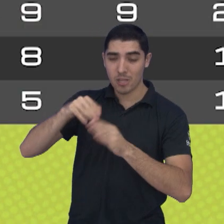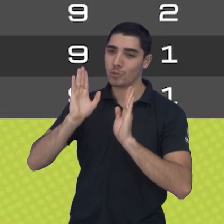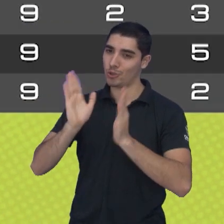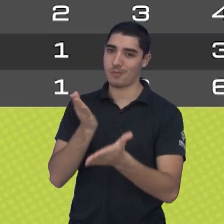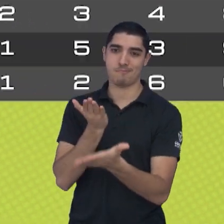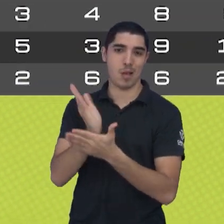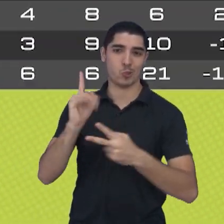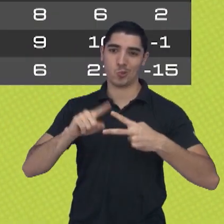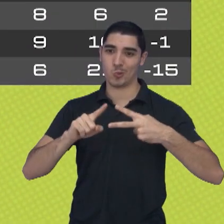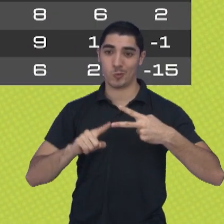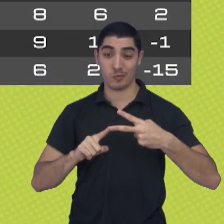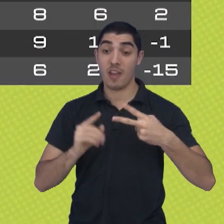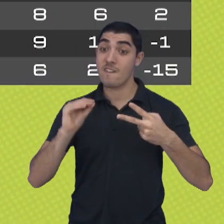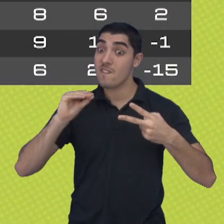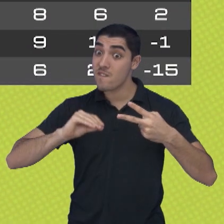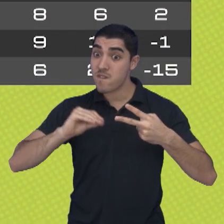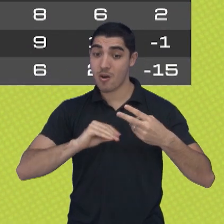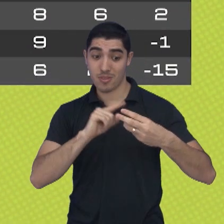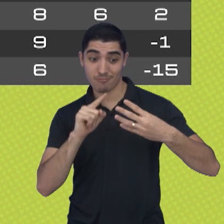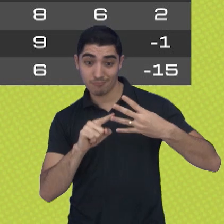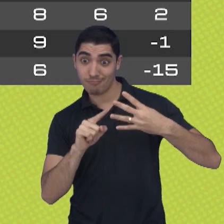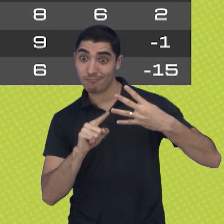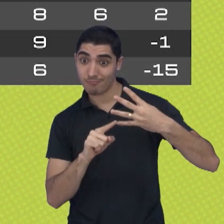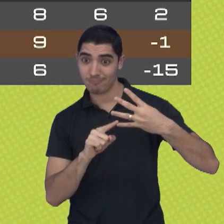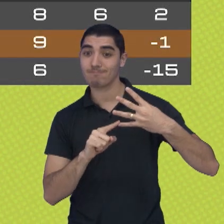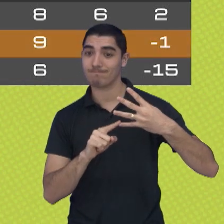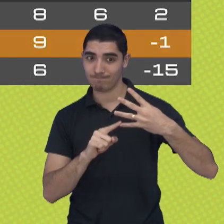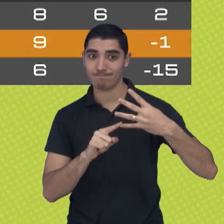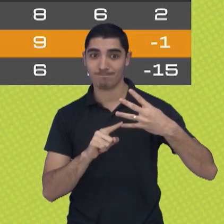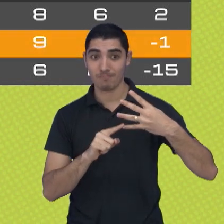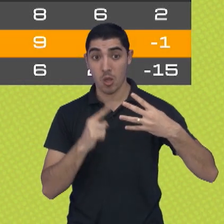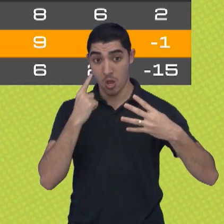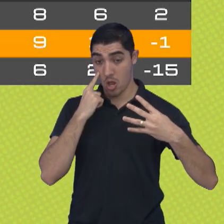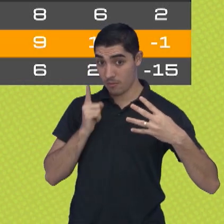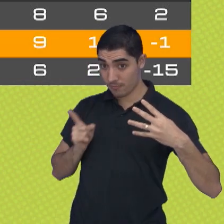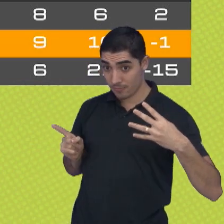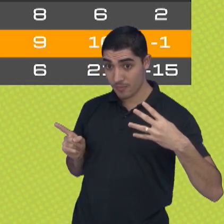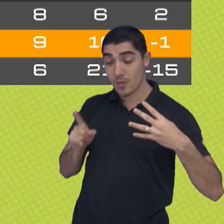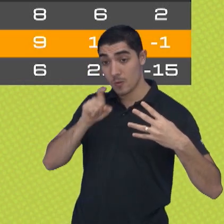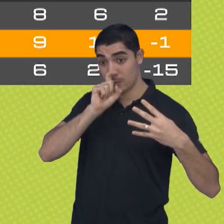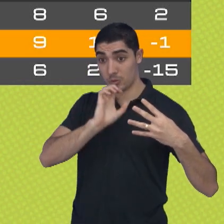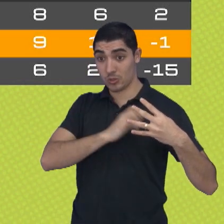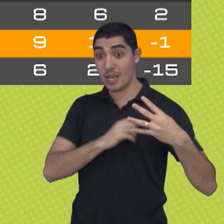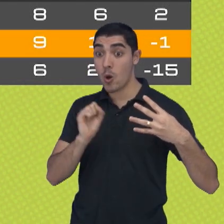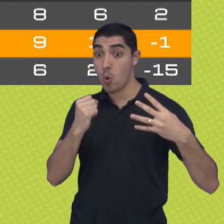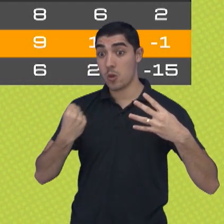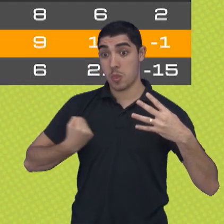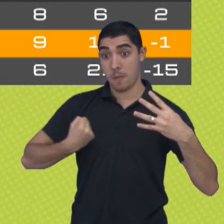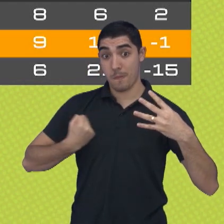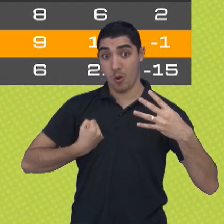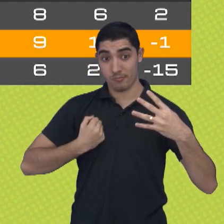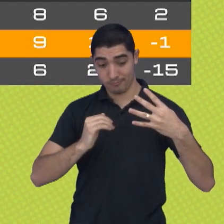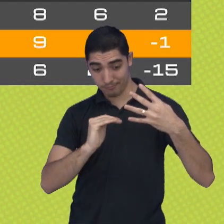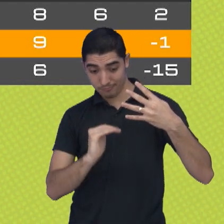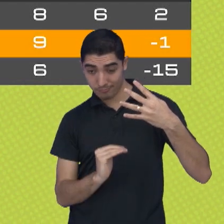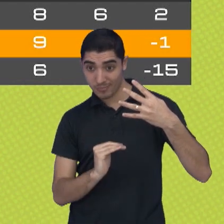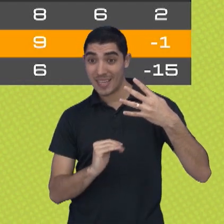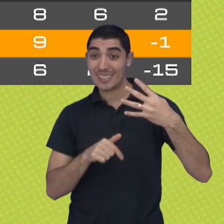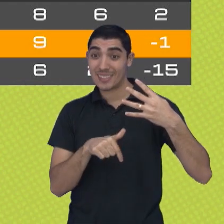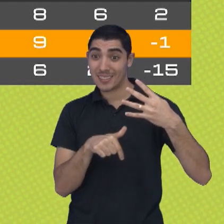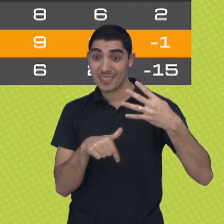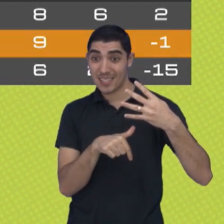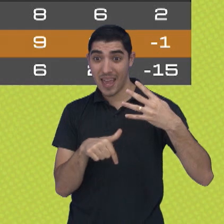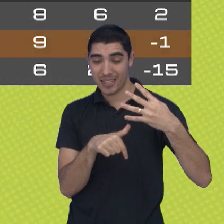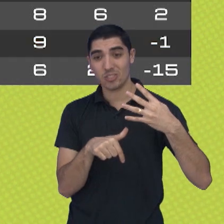mata-mata. Agora, só restam 2 vagas. O time joseense tem 8 pontos e no momento está fora da zona